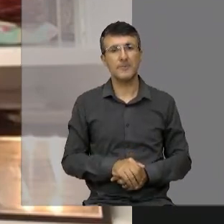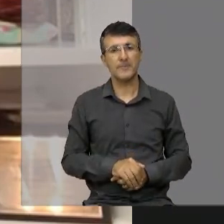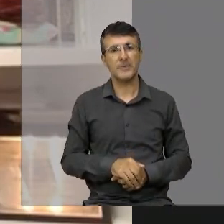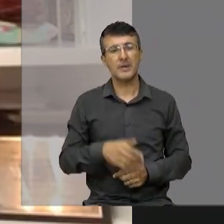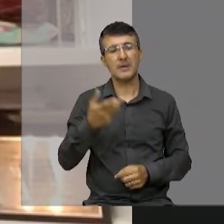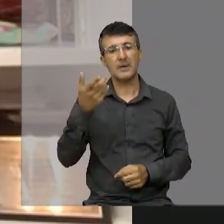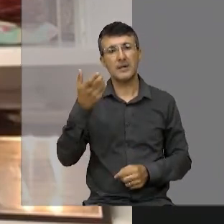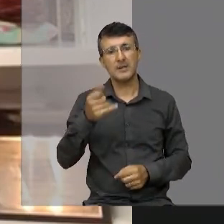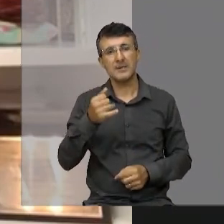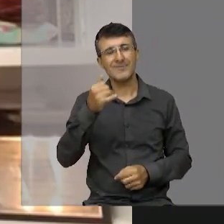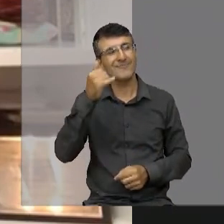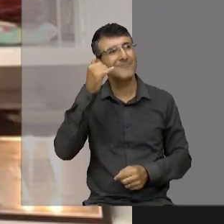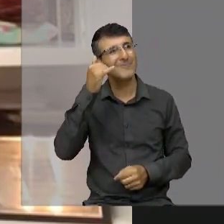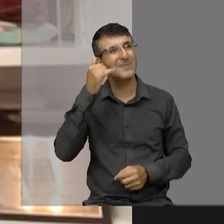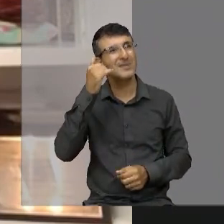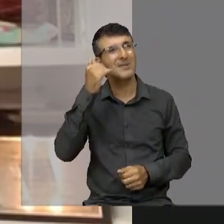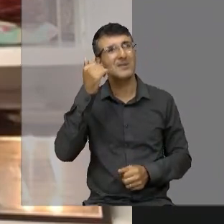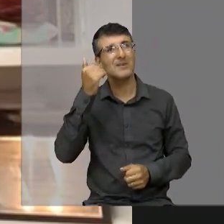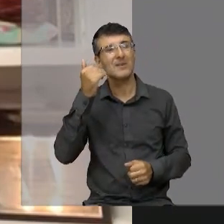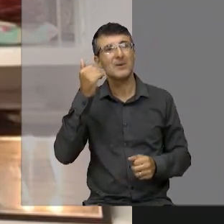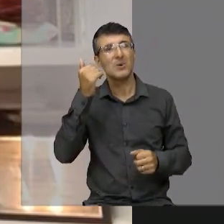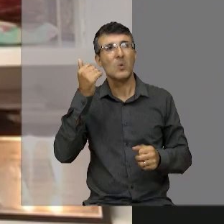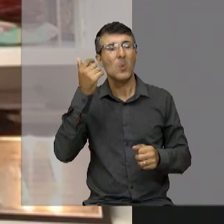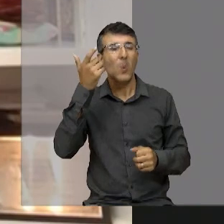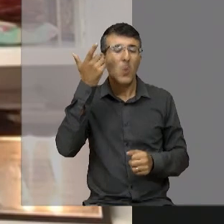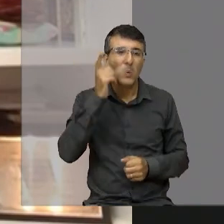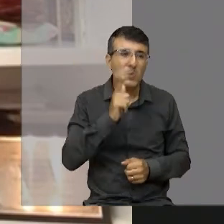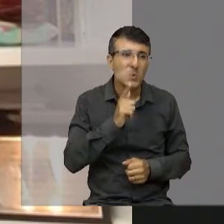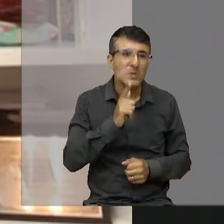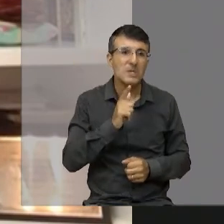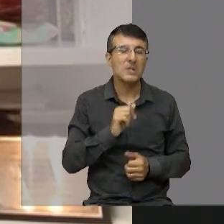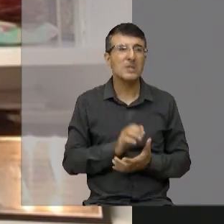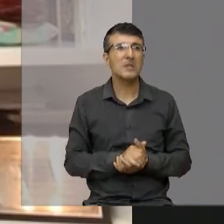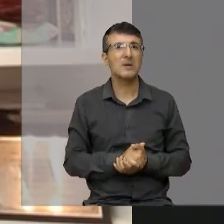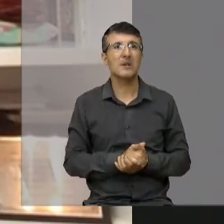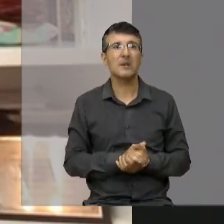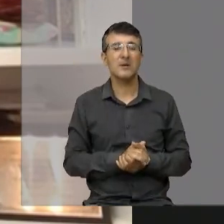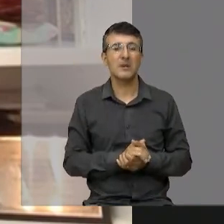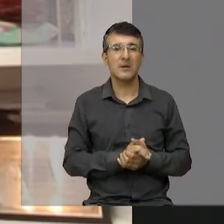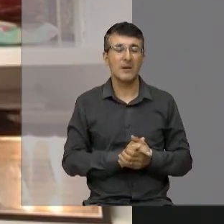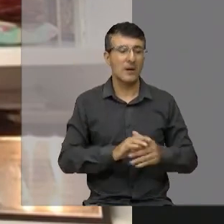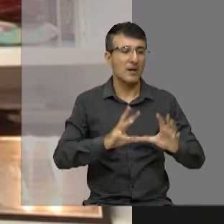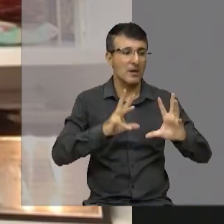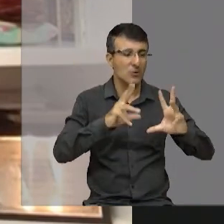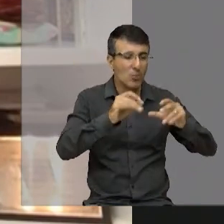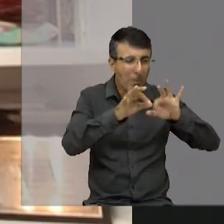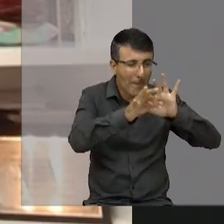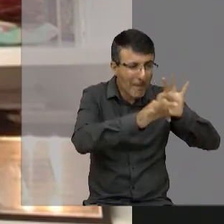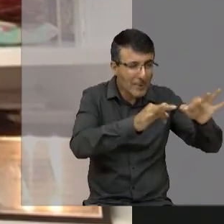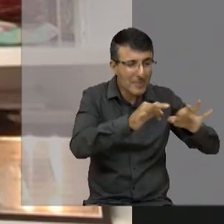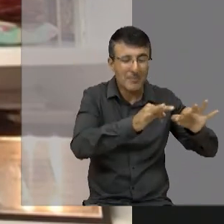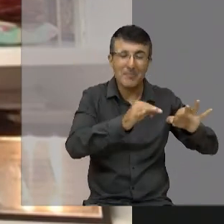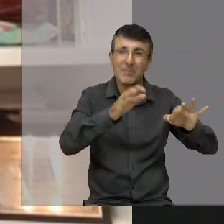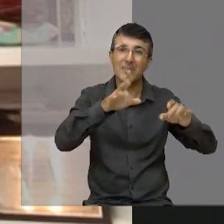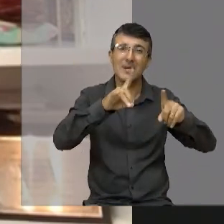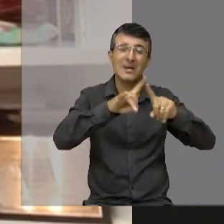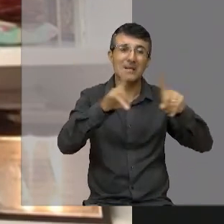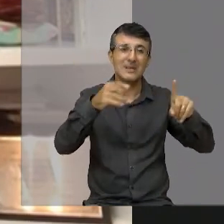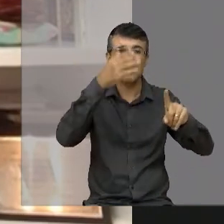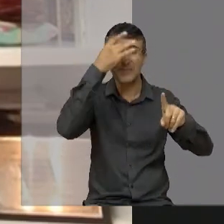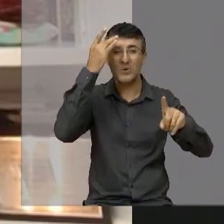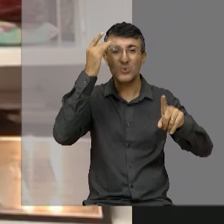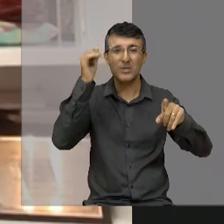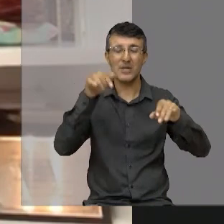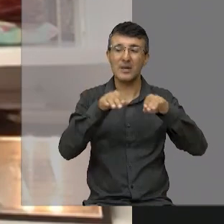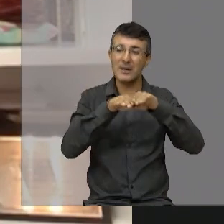por várias outras questões, que sejam pessoas, né, alinhadas com a pauta das mulheres, com a pauta de gênero,